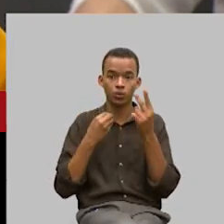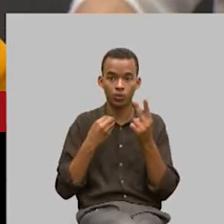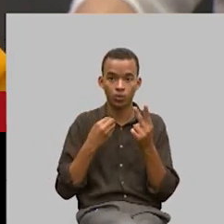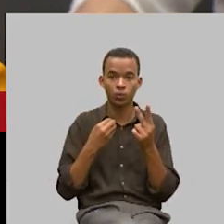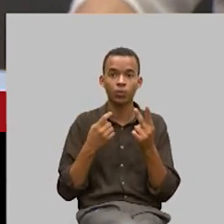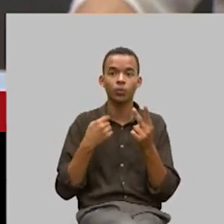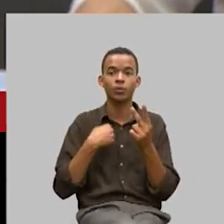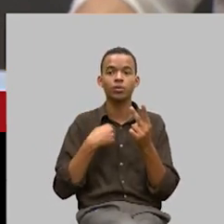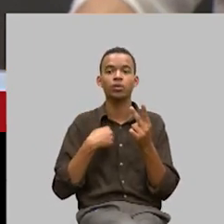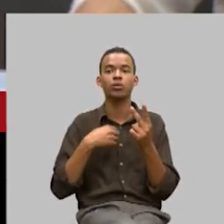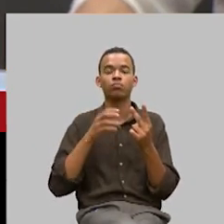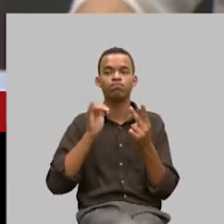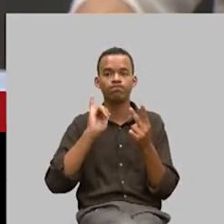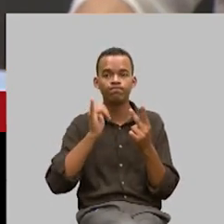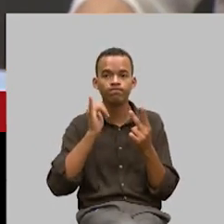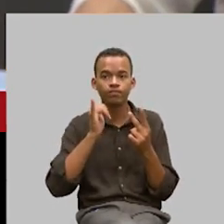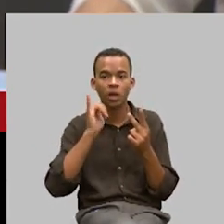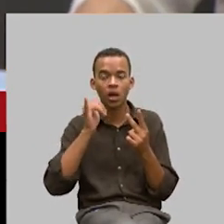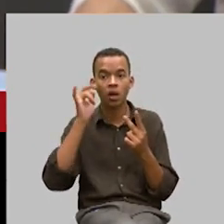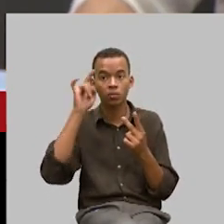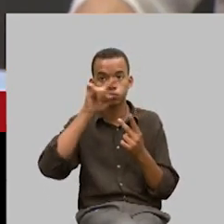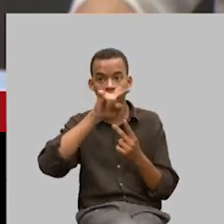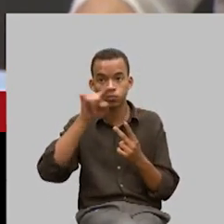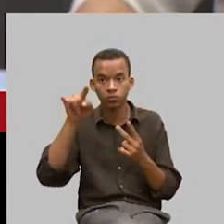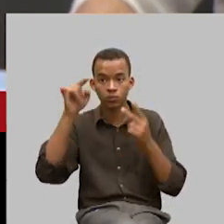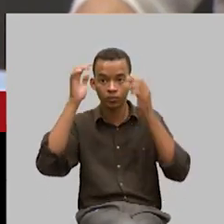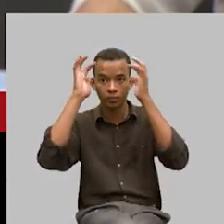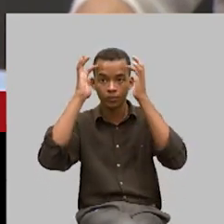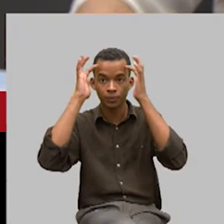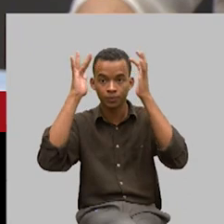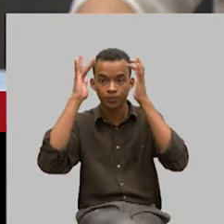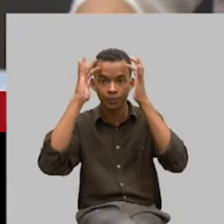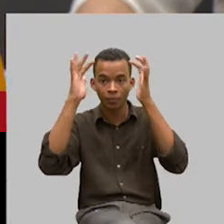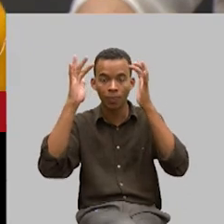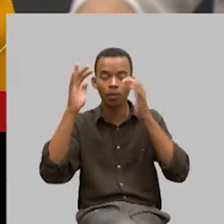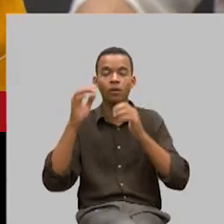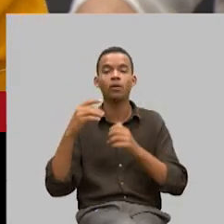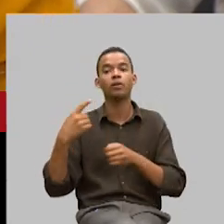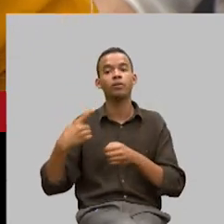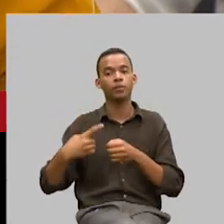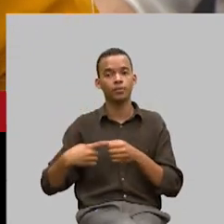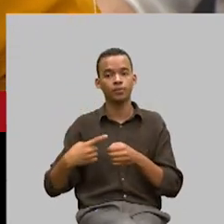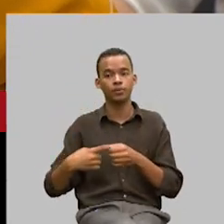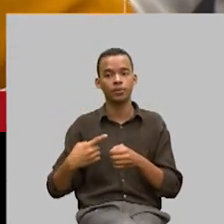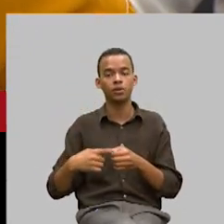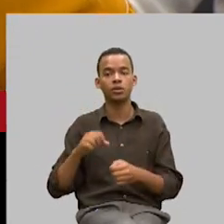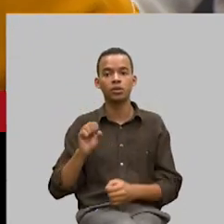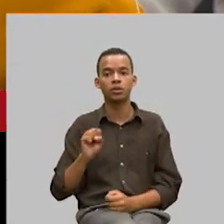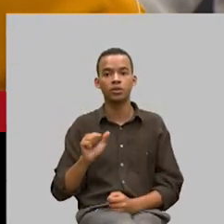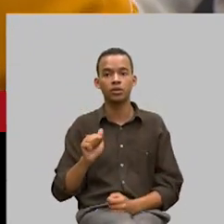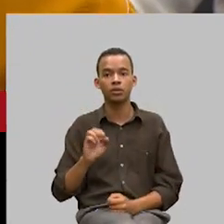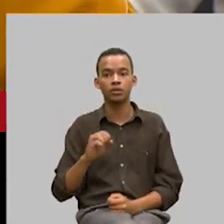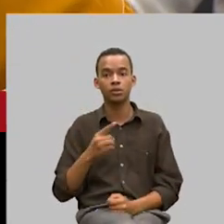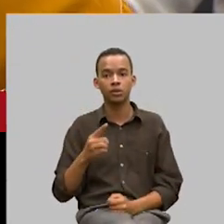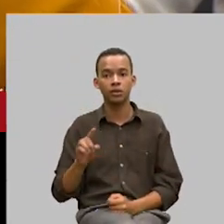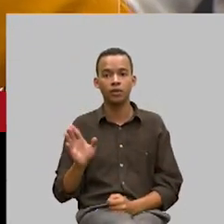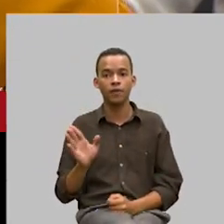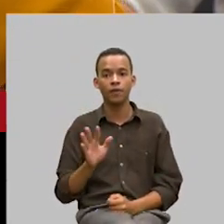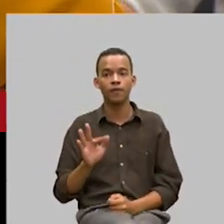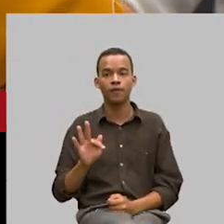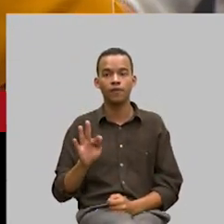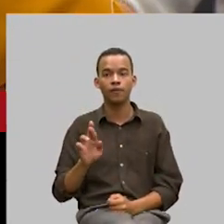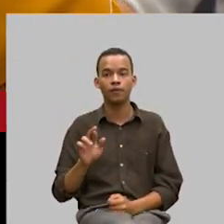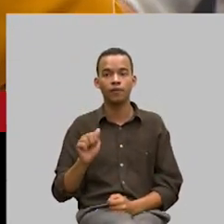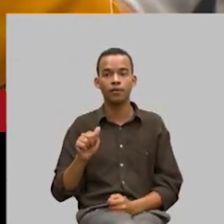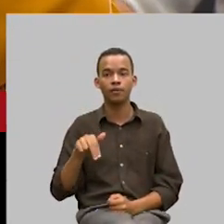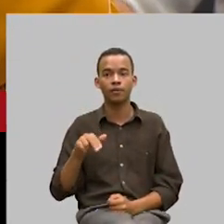aqui uma experiência que eu estive no município de São Francisco né Eh na beira do Riozinho que não é Rio né